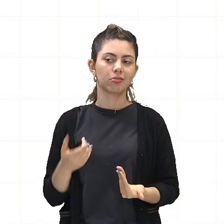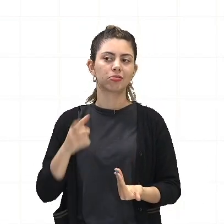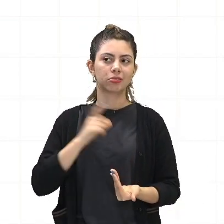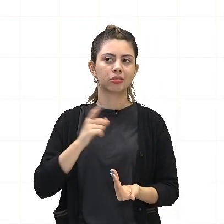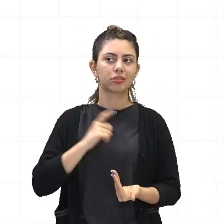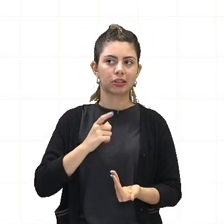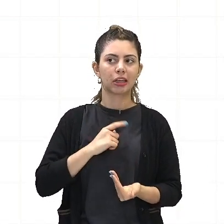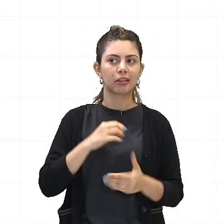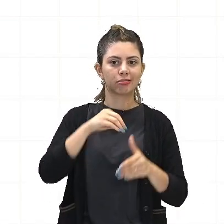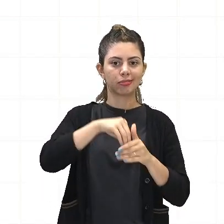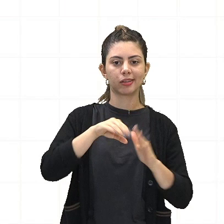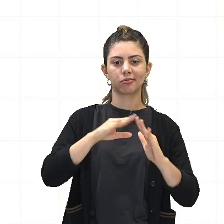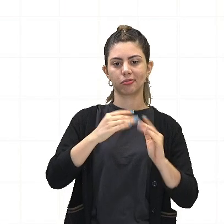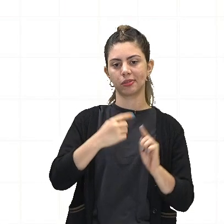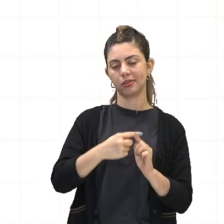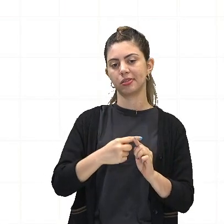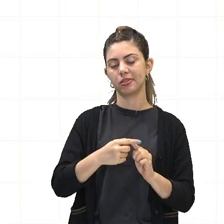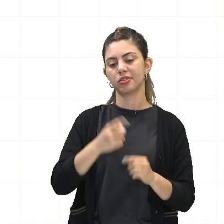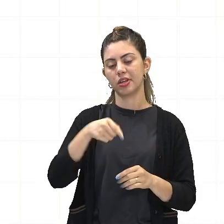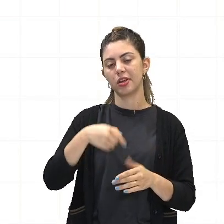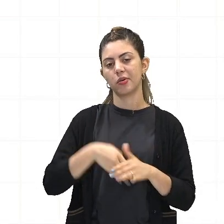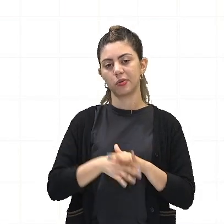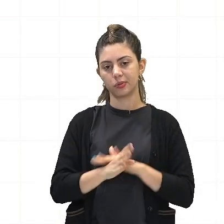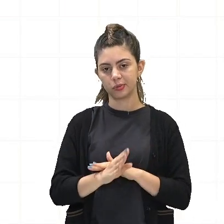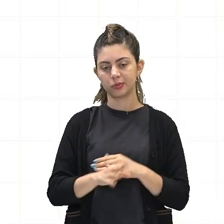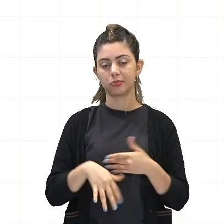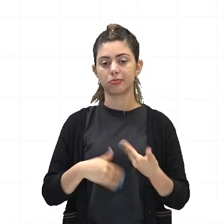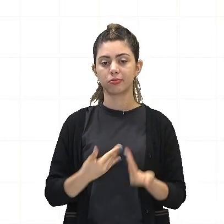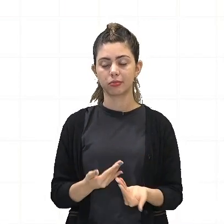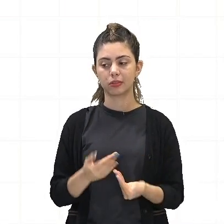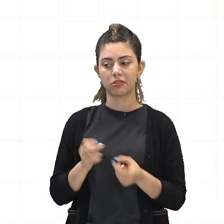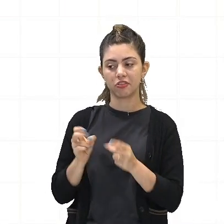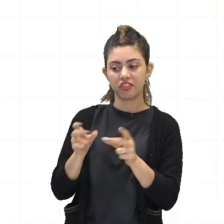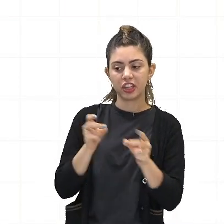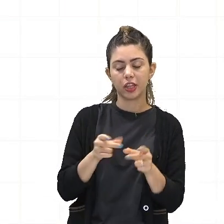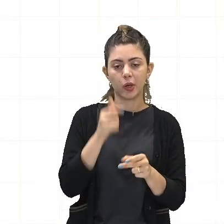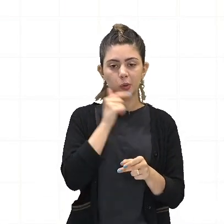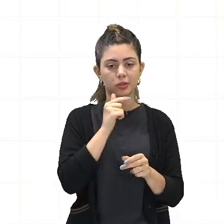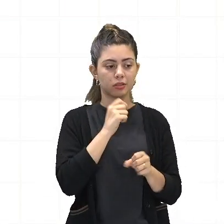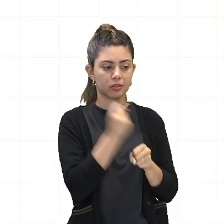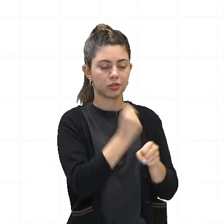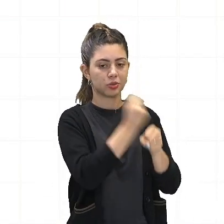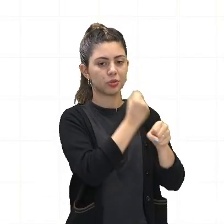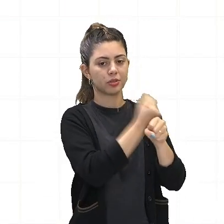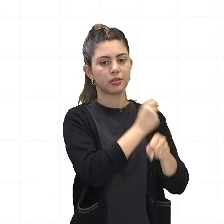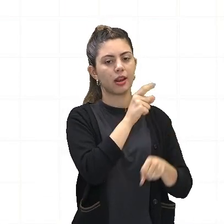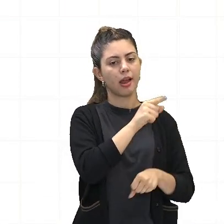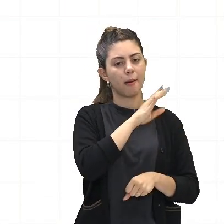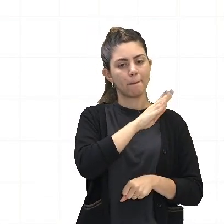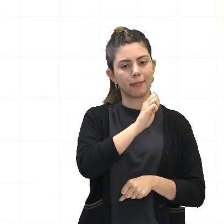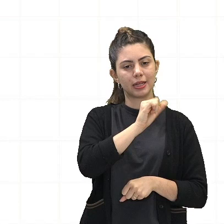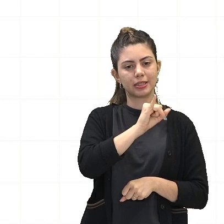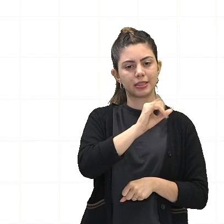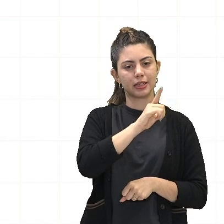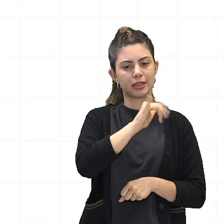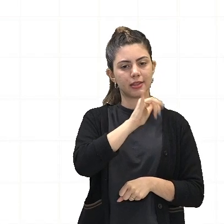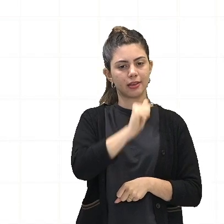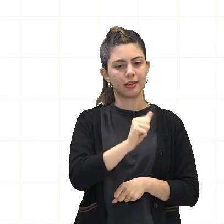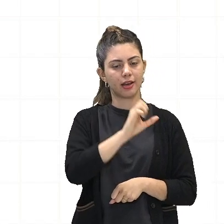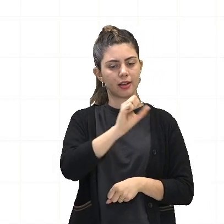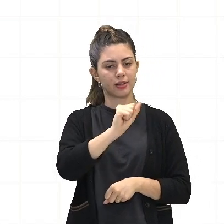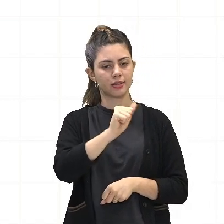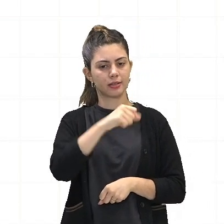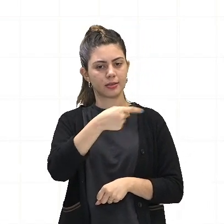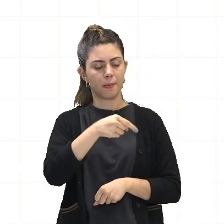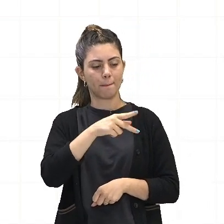para a construção da Basílica de São Pedro. Então, o Papa, com o intuito de